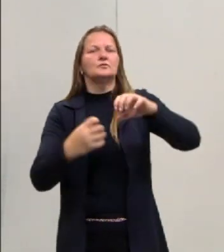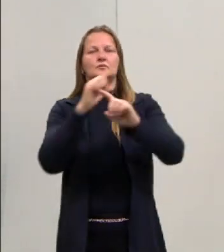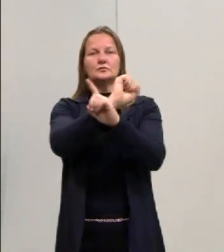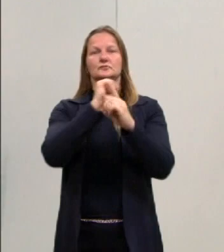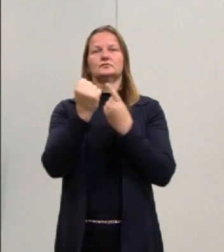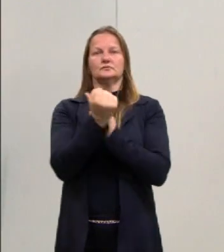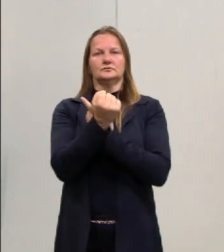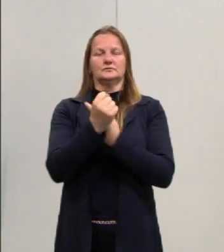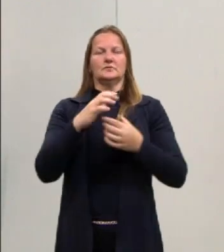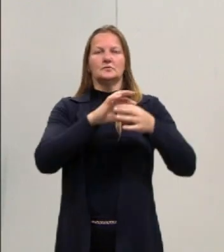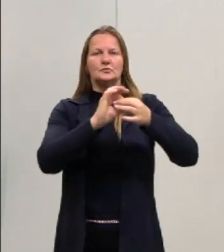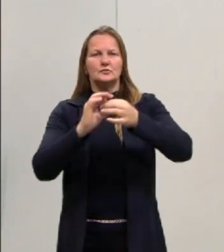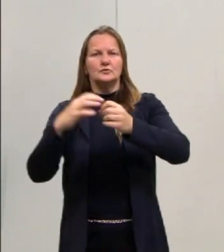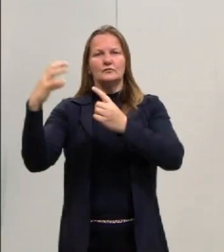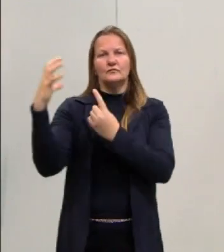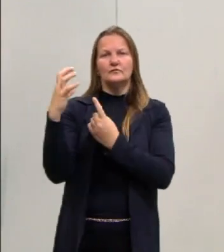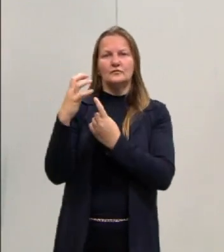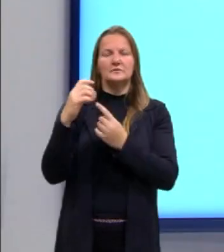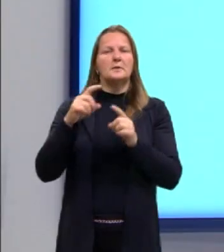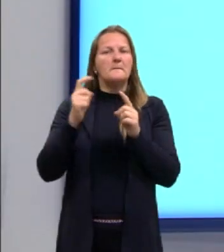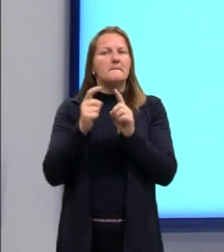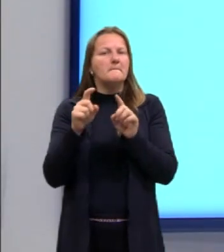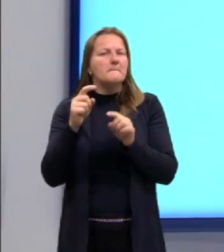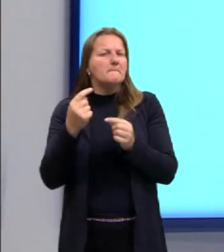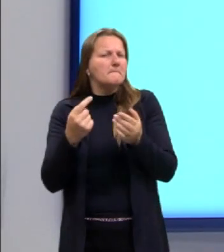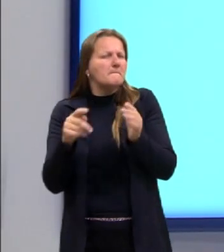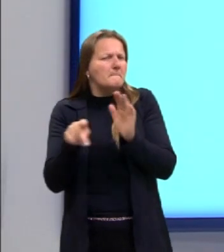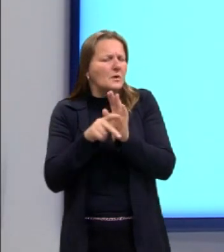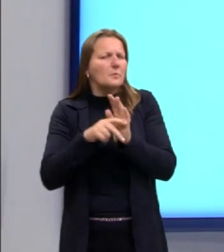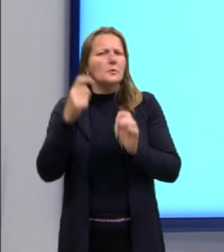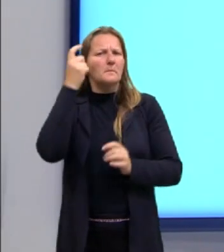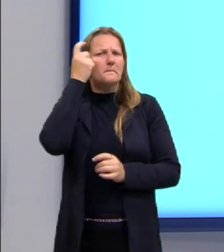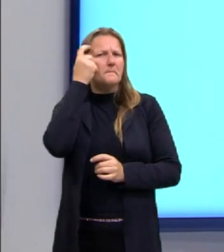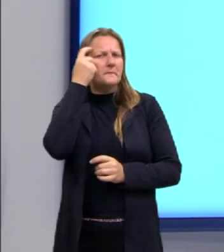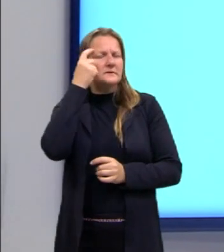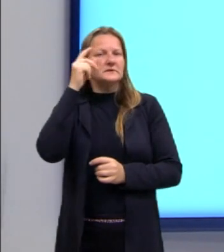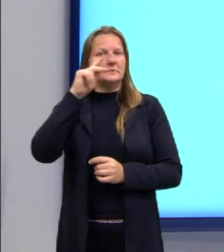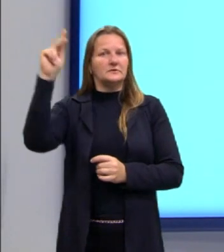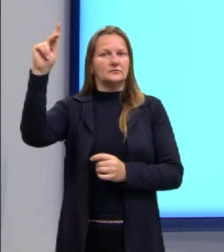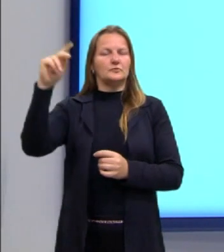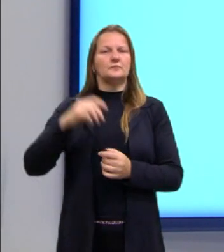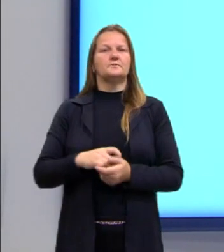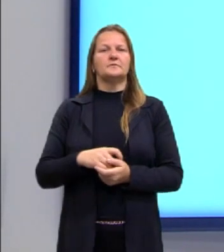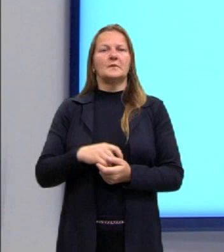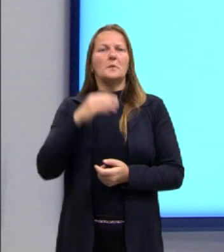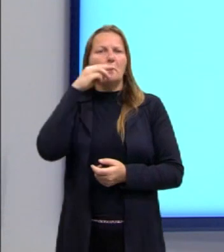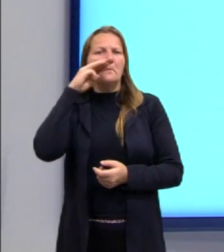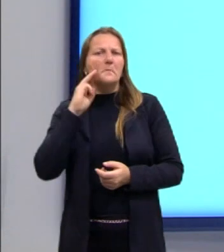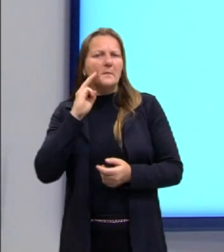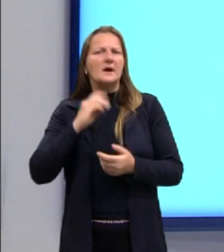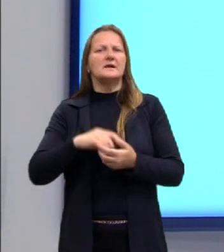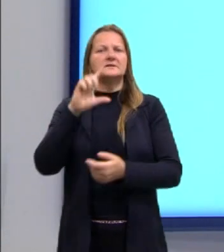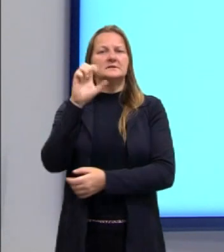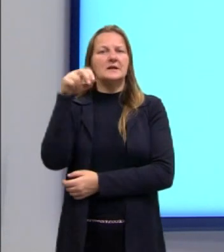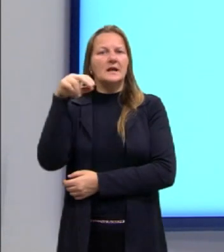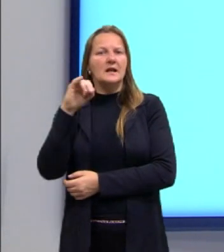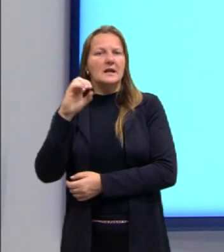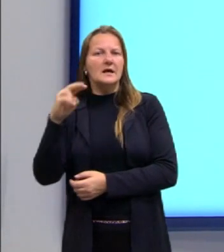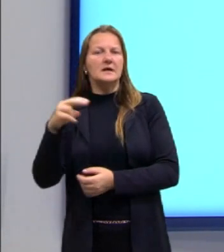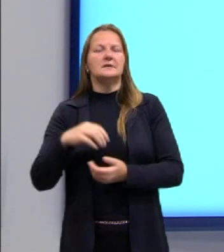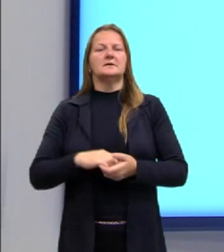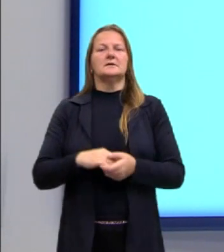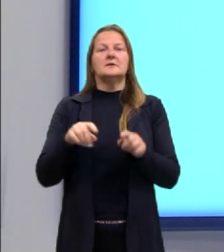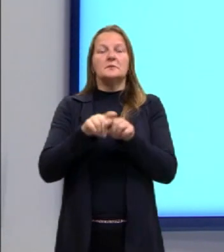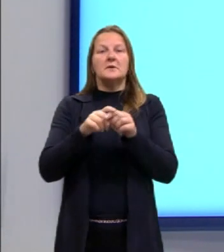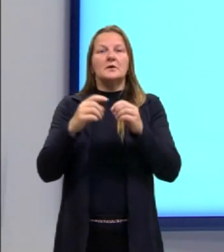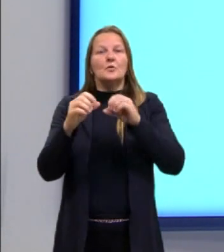com alguma influência do pensamento marxista leninista socialista a gente vai falar também do ciclo